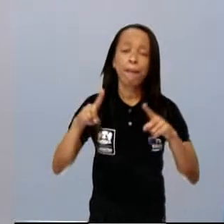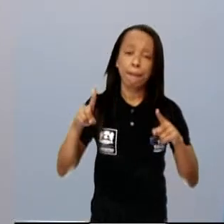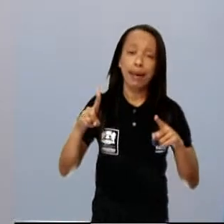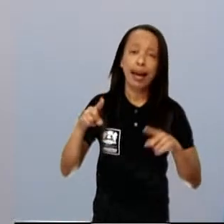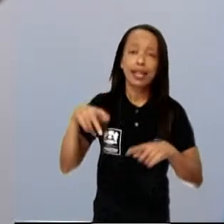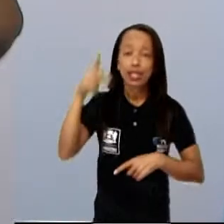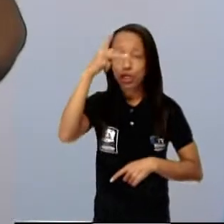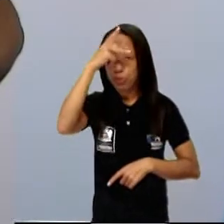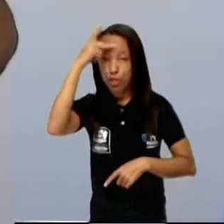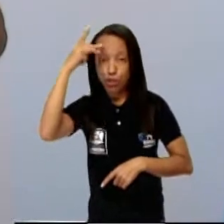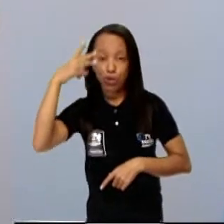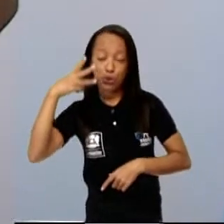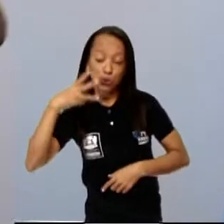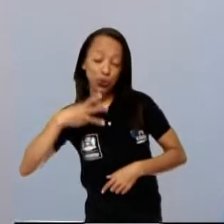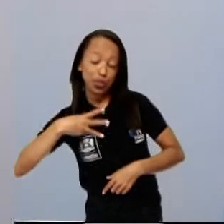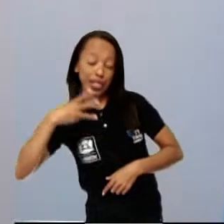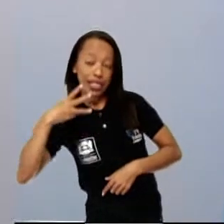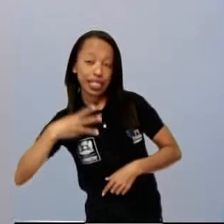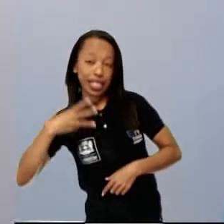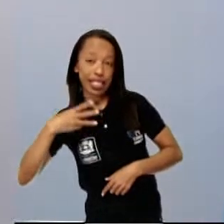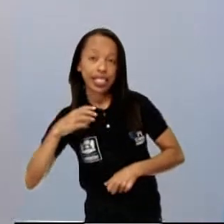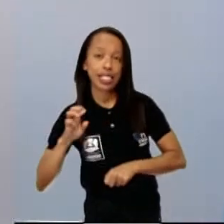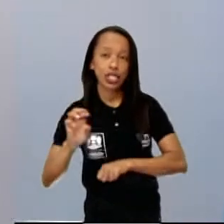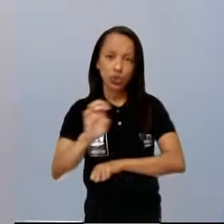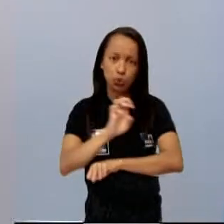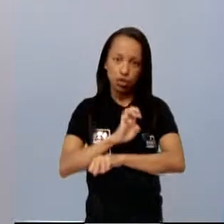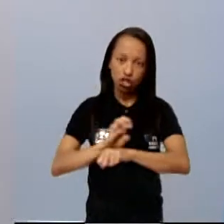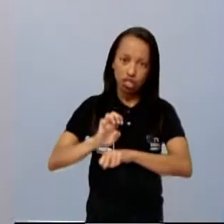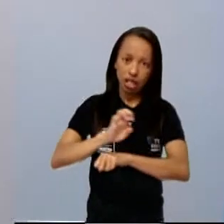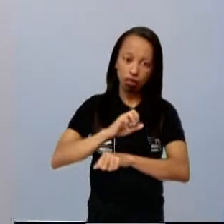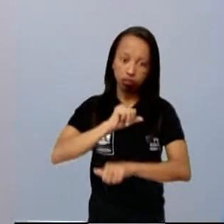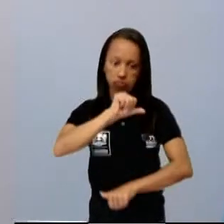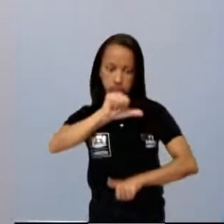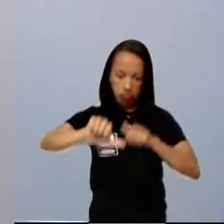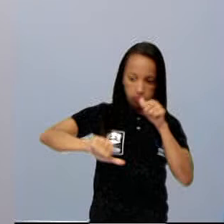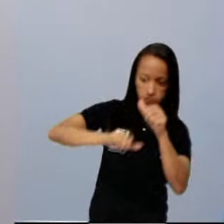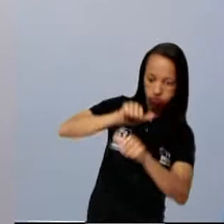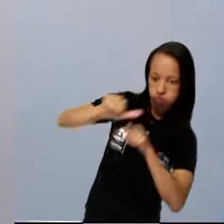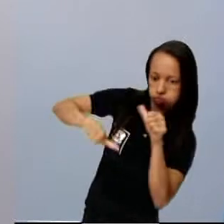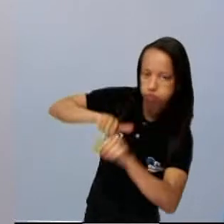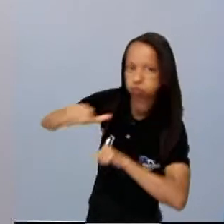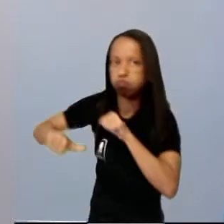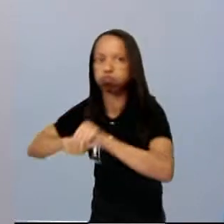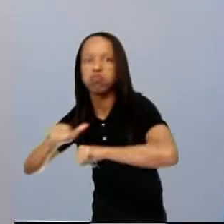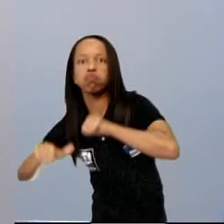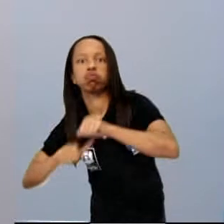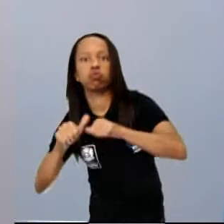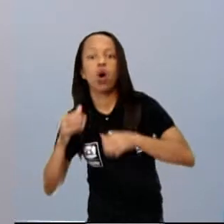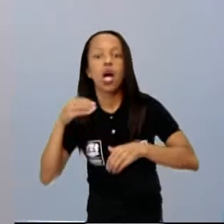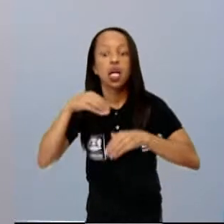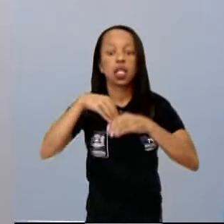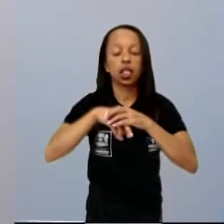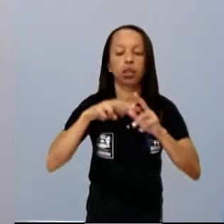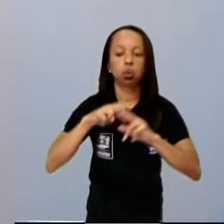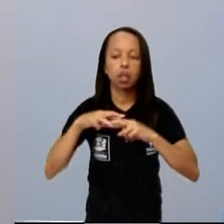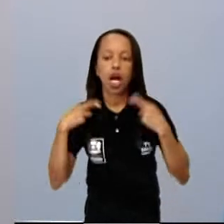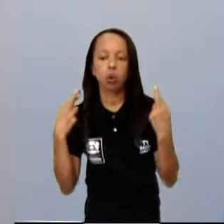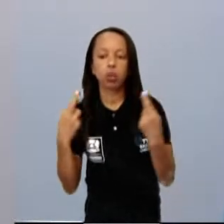se rebelando, fizeram uma mini revolta ali dentro daquela reunião, daquela assembleia, e